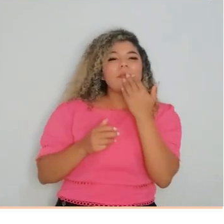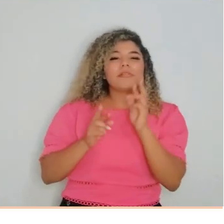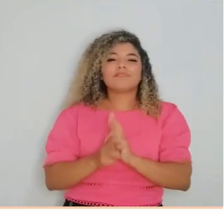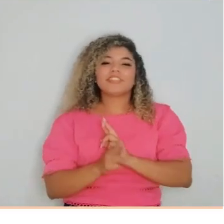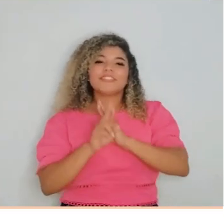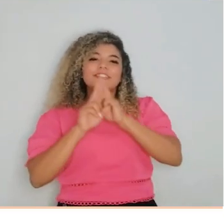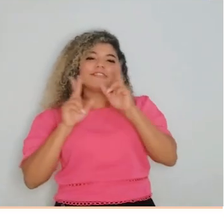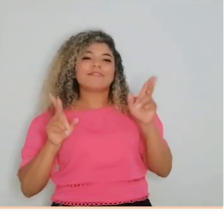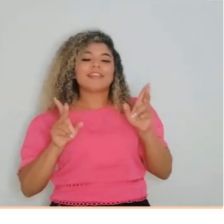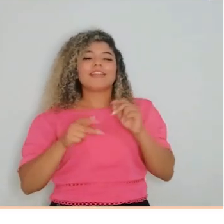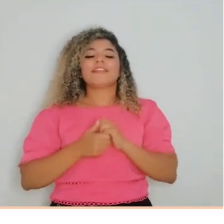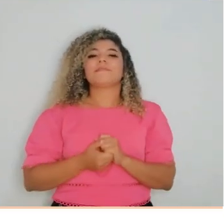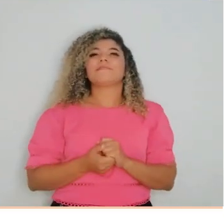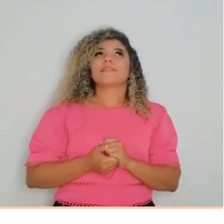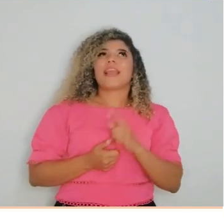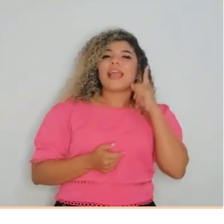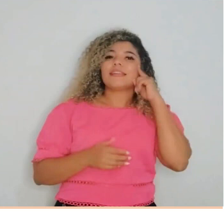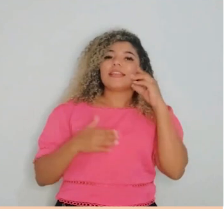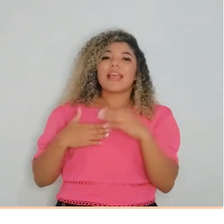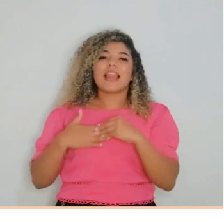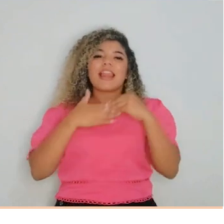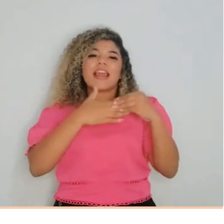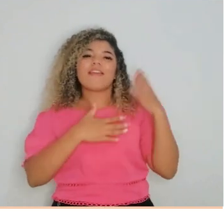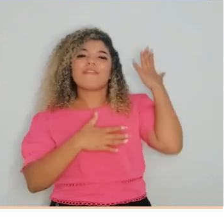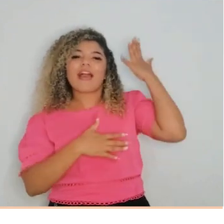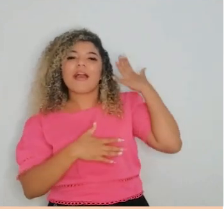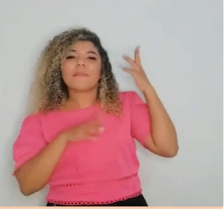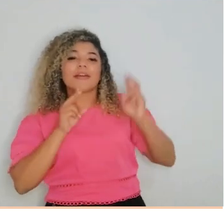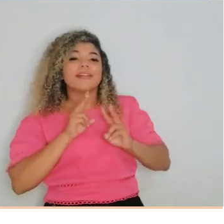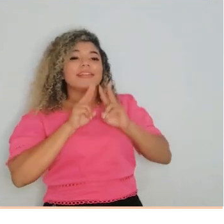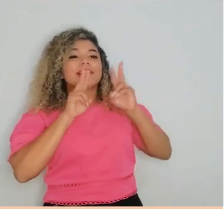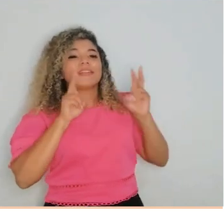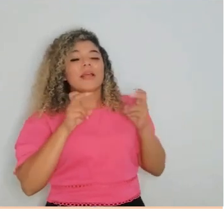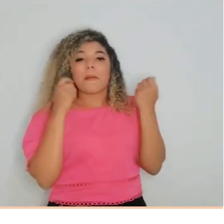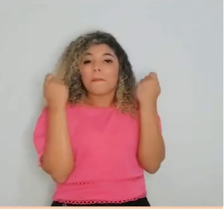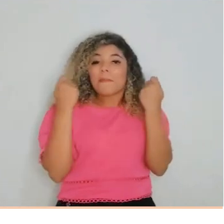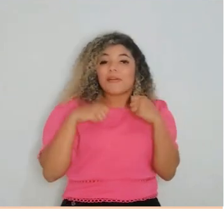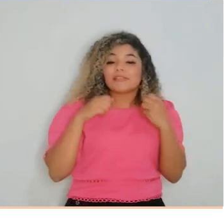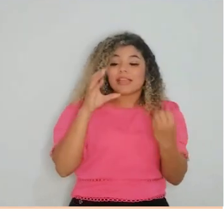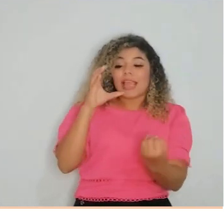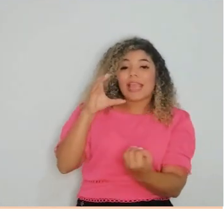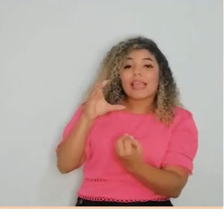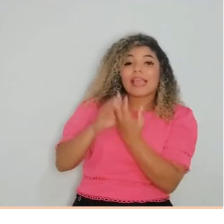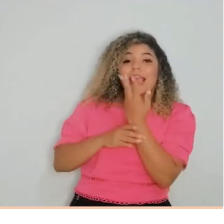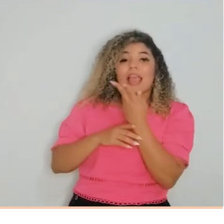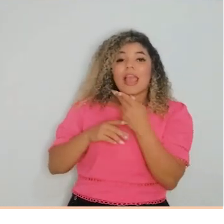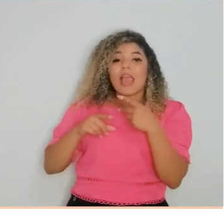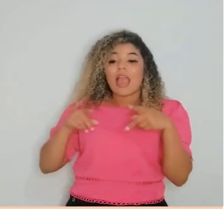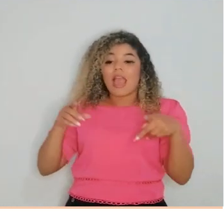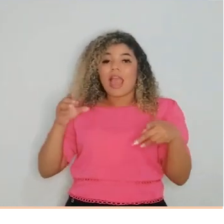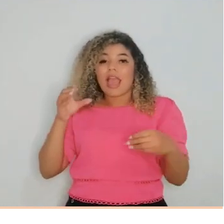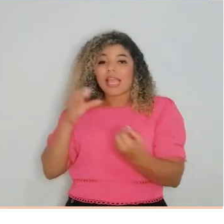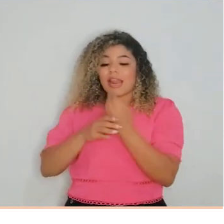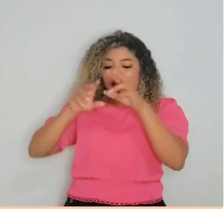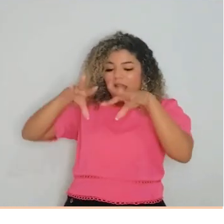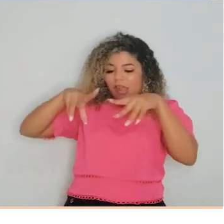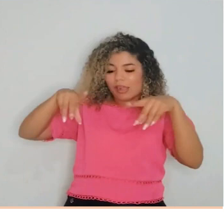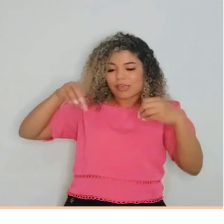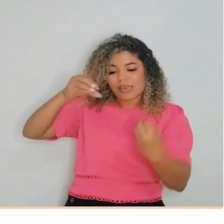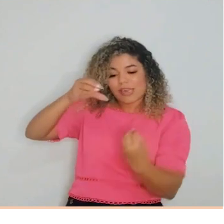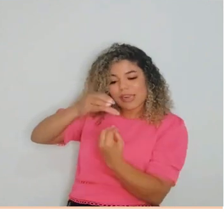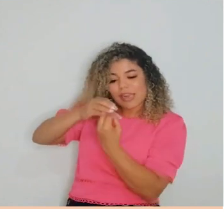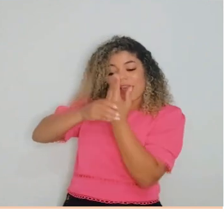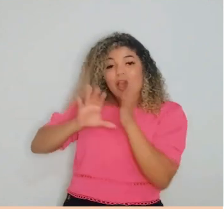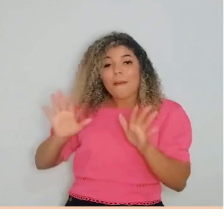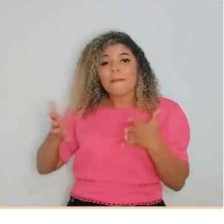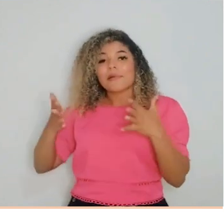alimentação diferente? De repente levar em palestras sobre o tema? É possível criar a própria horta em casa para estimular